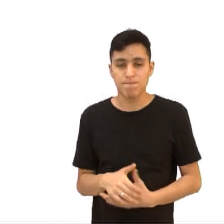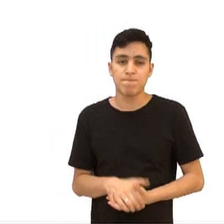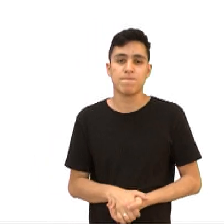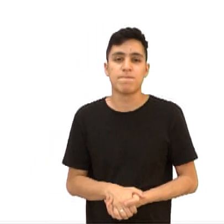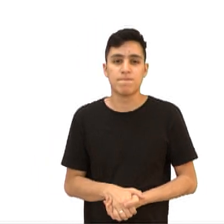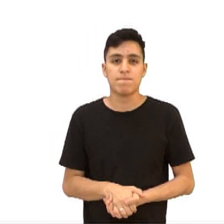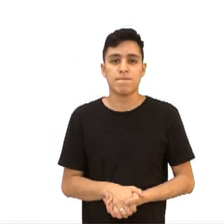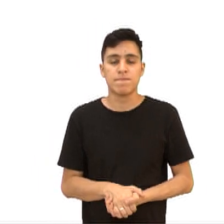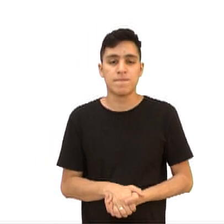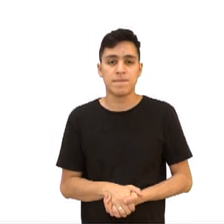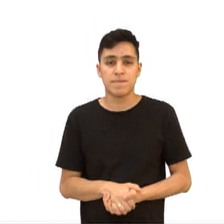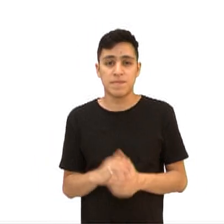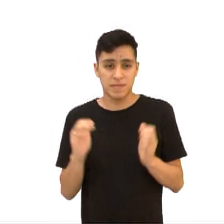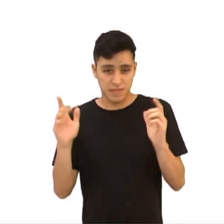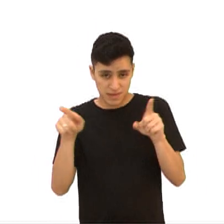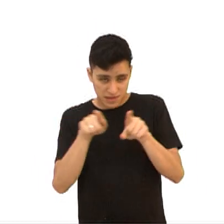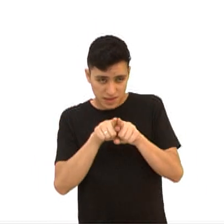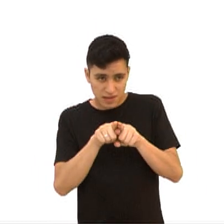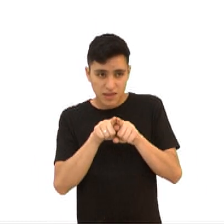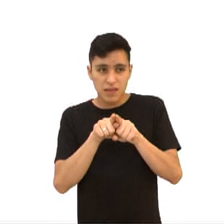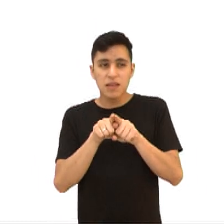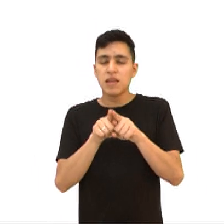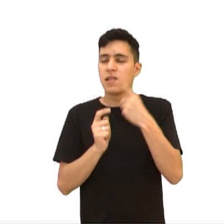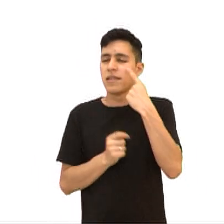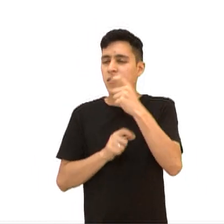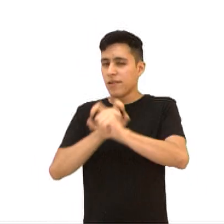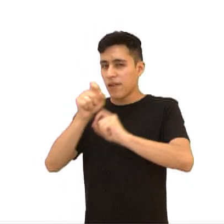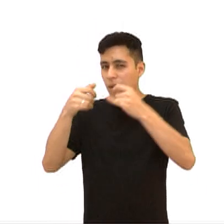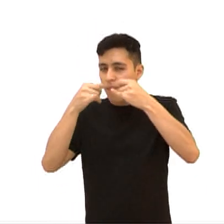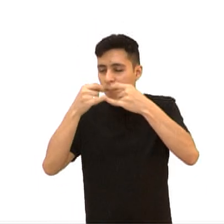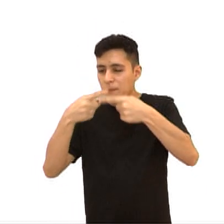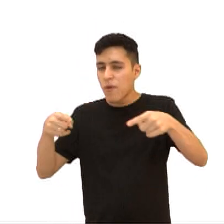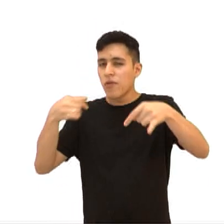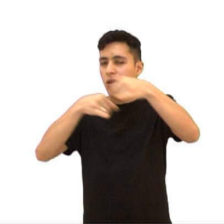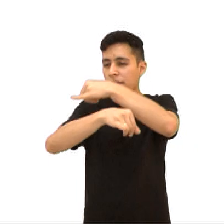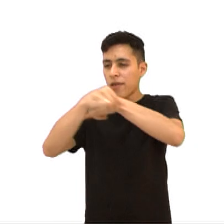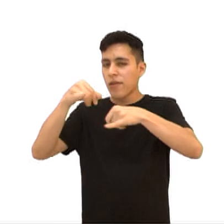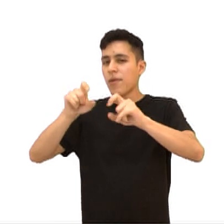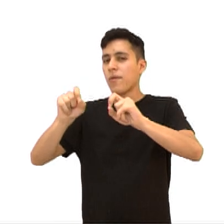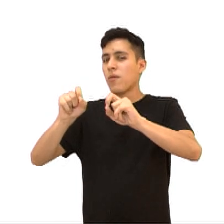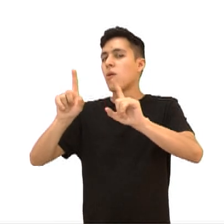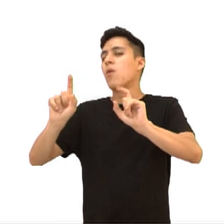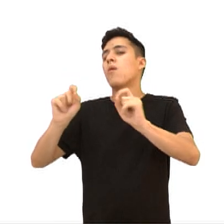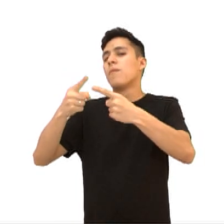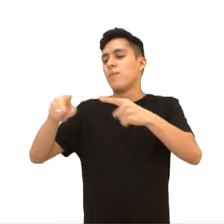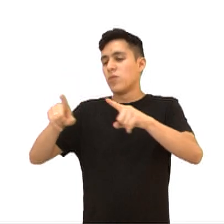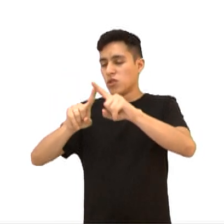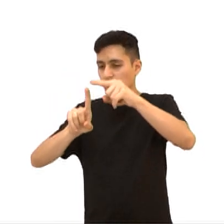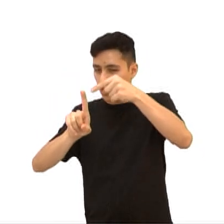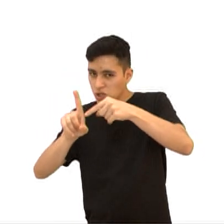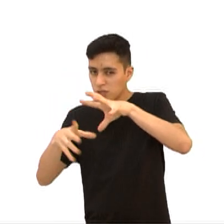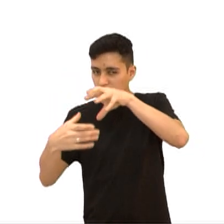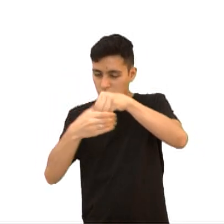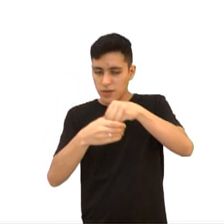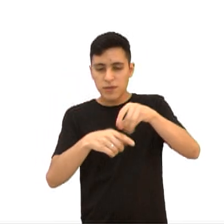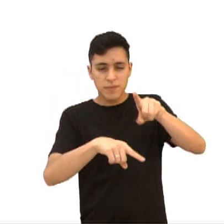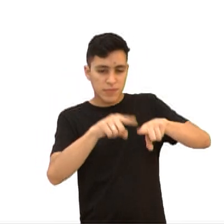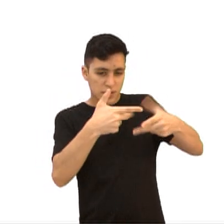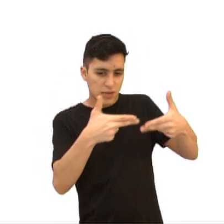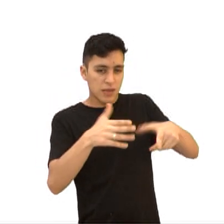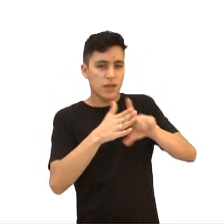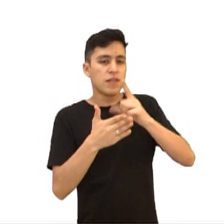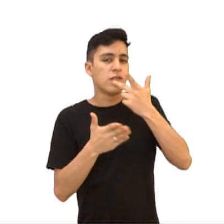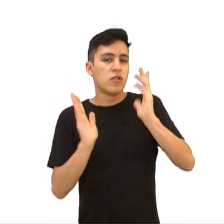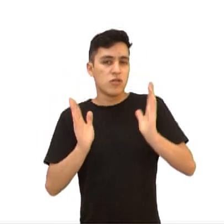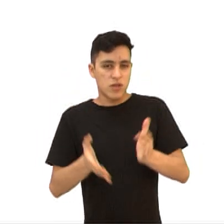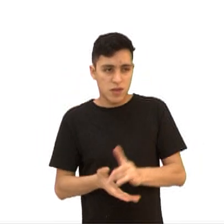também. O interessante é analisar que a música eletrônica é toda música independente do gênero, que se utiliza os instrumentos musicais da família dos eletrônicos, como a gente já falou